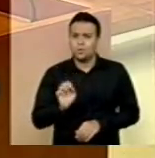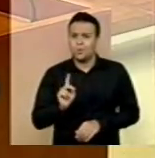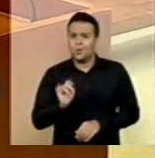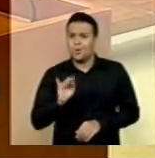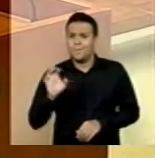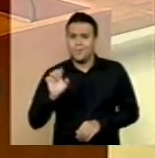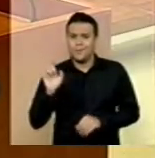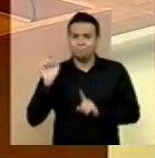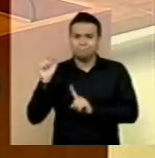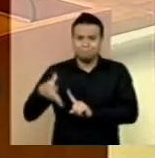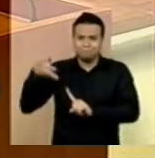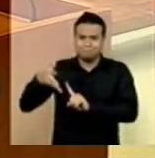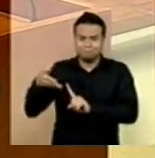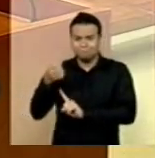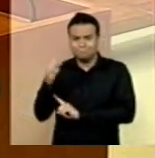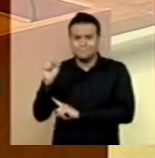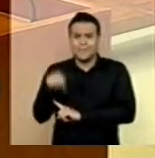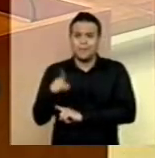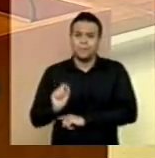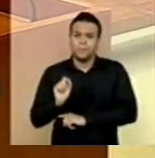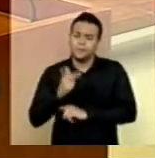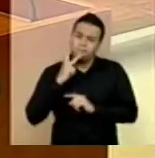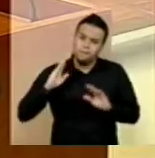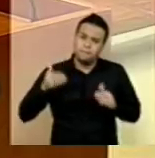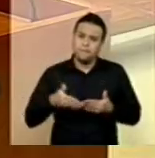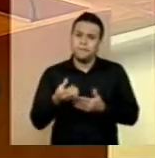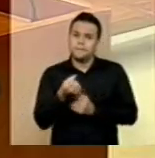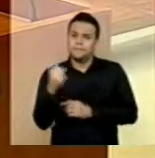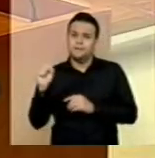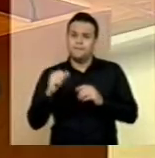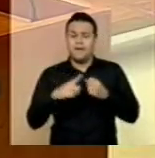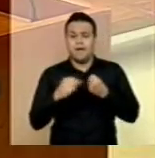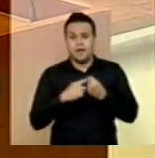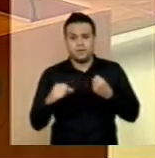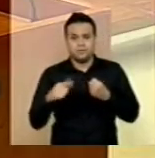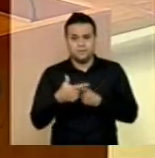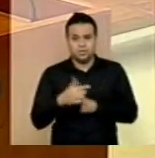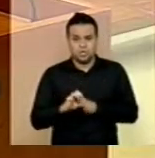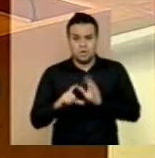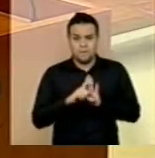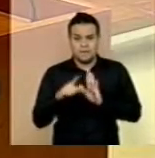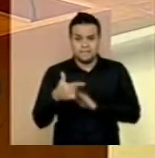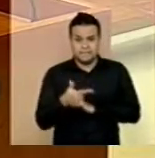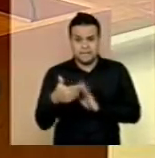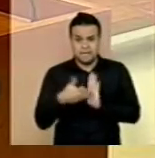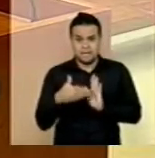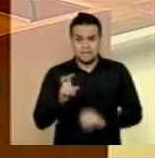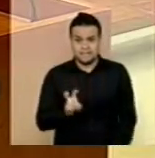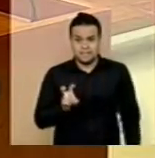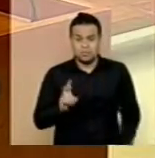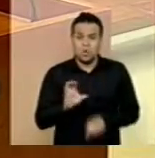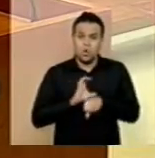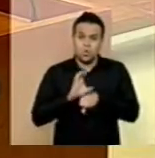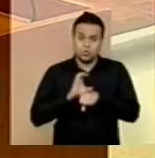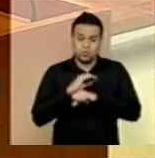da sustentação oral, ele se restringe à defesa do artigo 29, parágrafos 2º a 5º da Constituição do